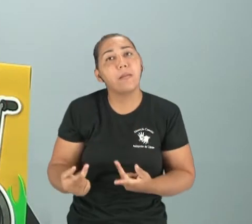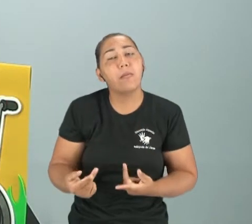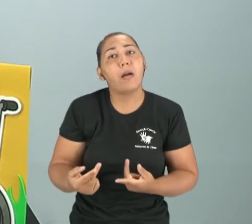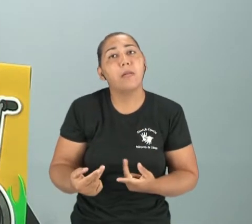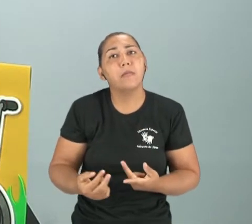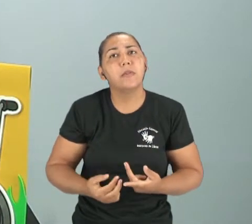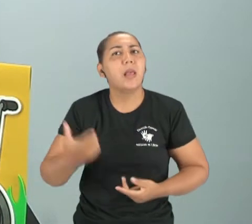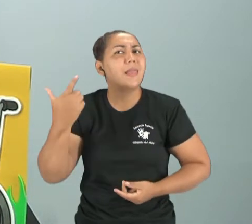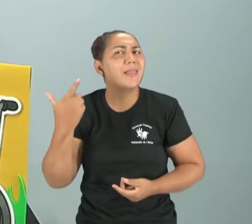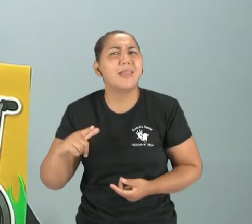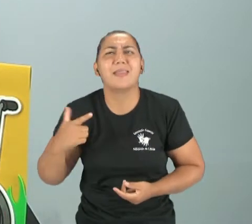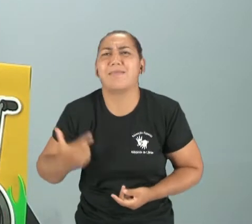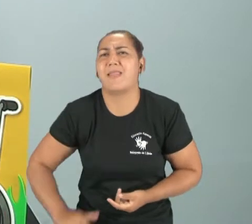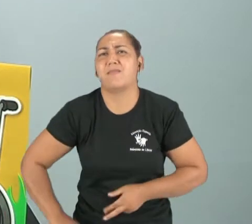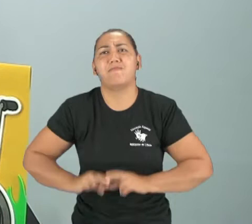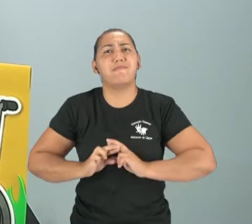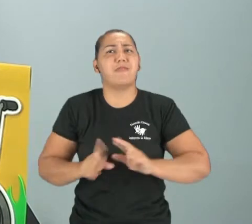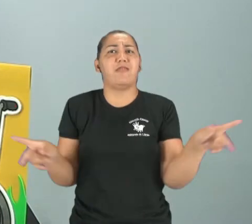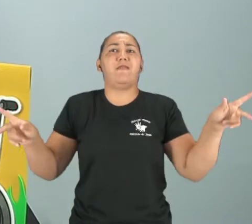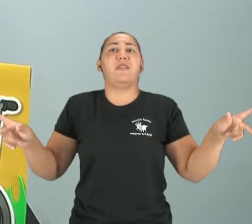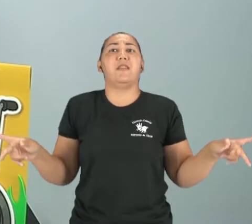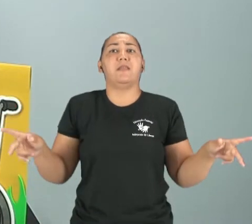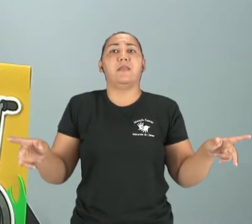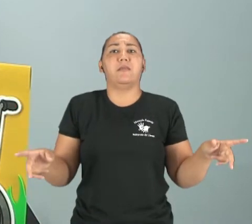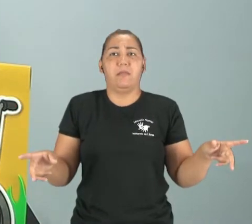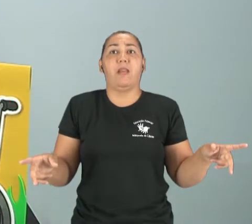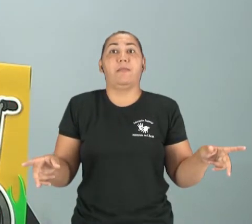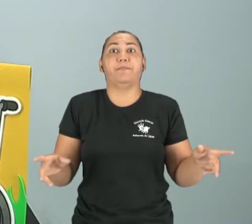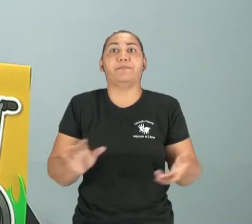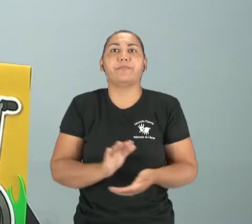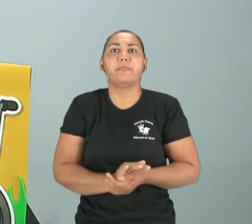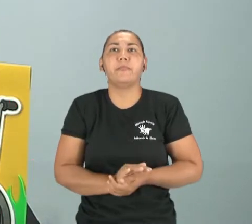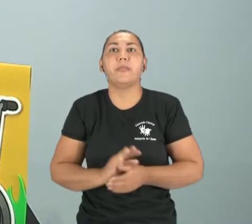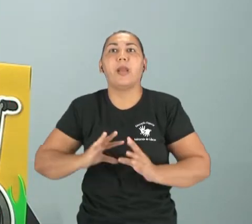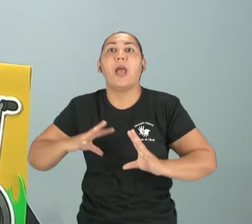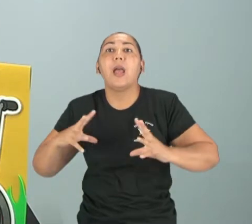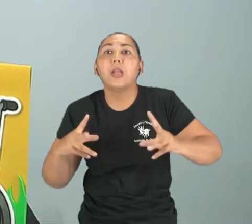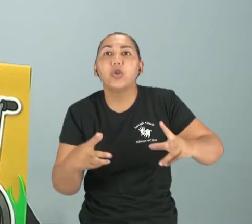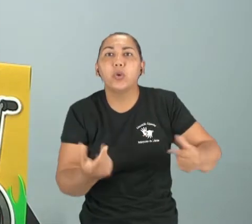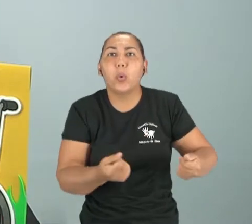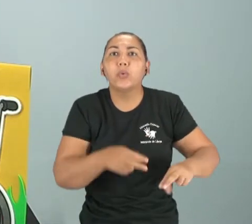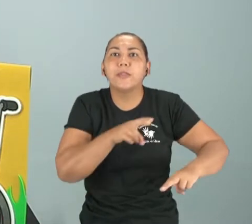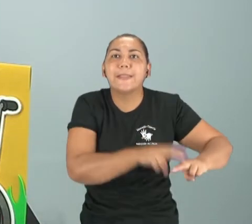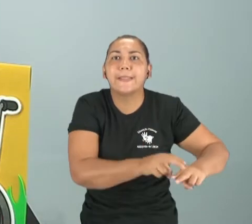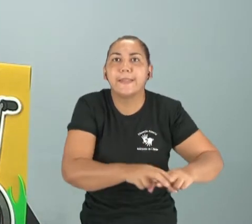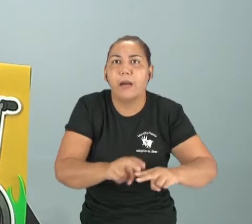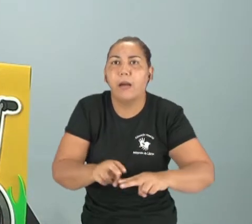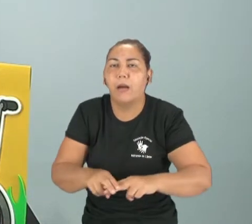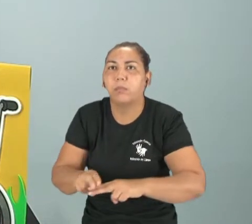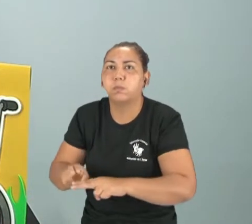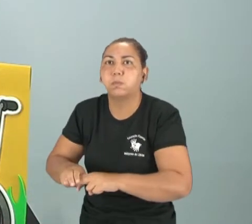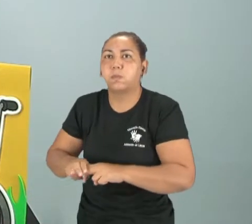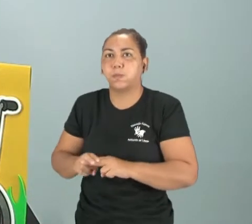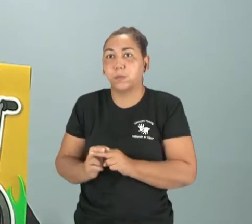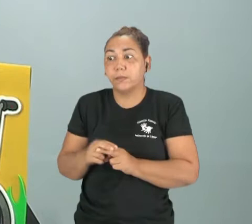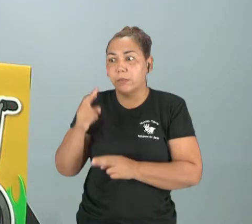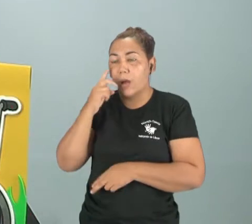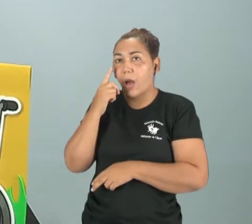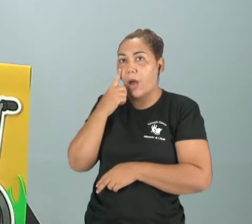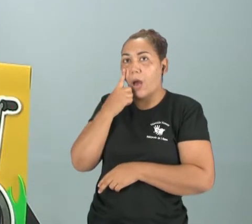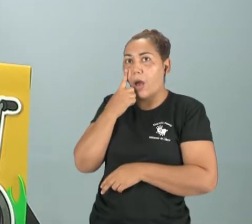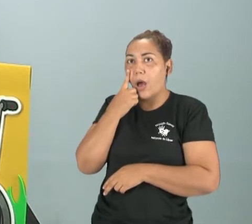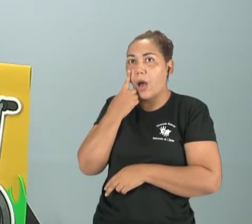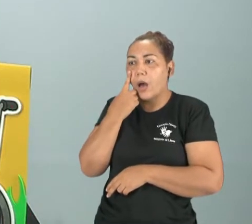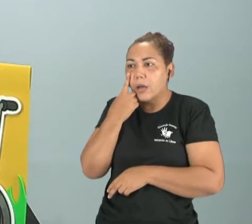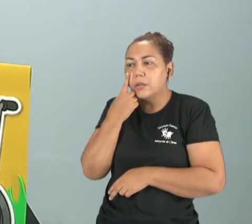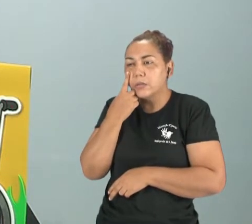diferença. E nisso, queridos, todos sentaram e já estavam sentando, e o Kaká fez a roda com eles